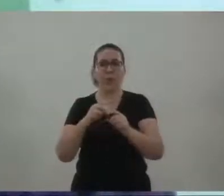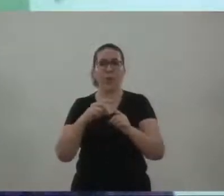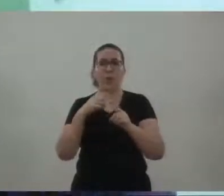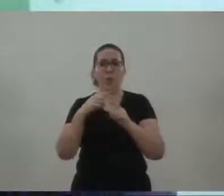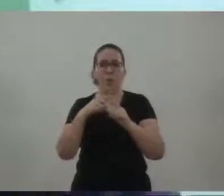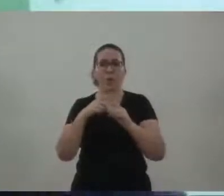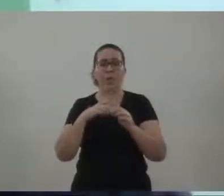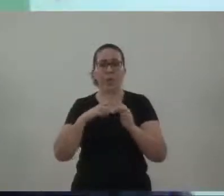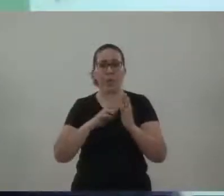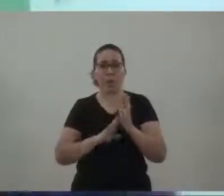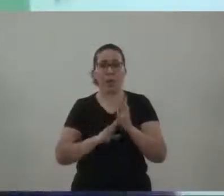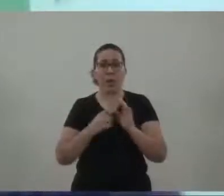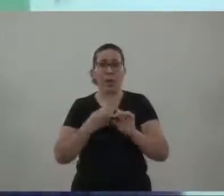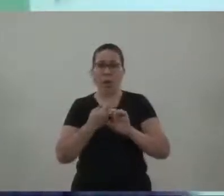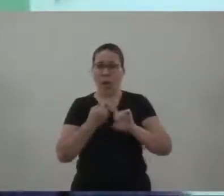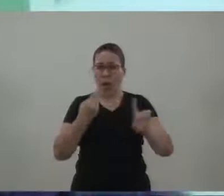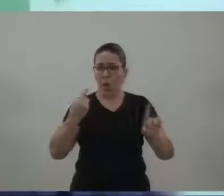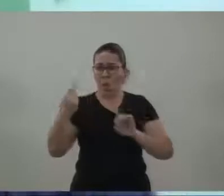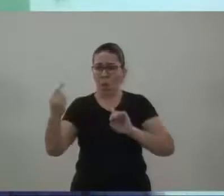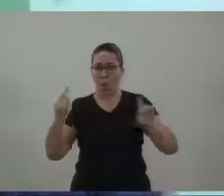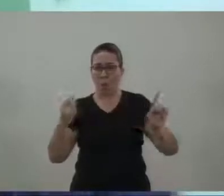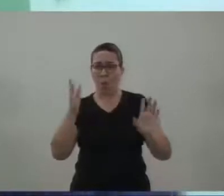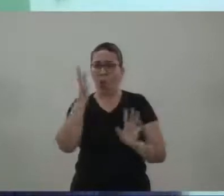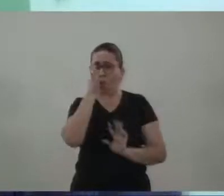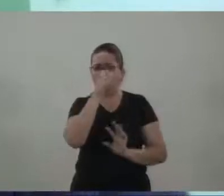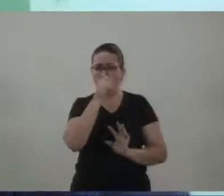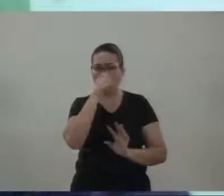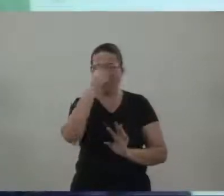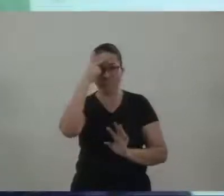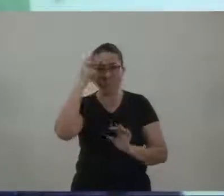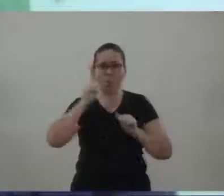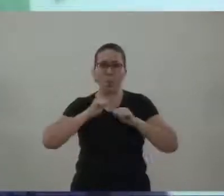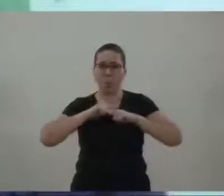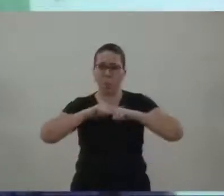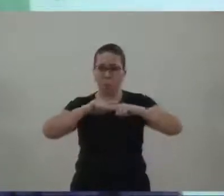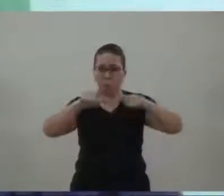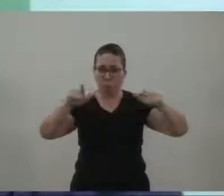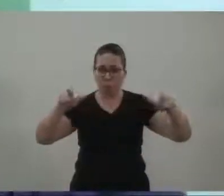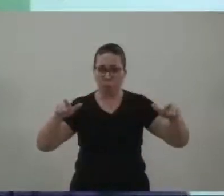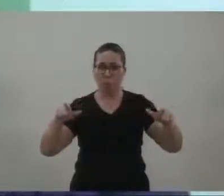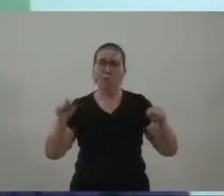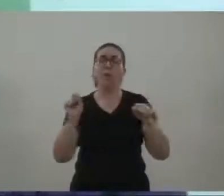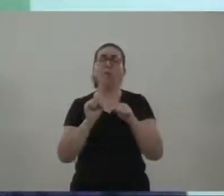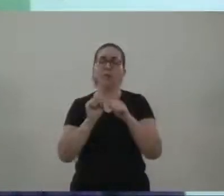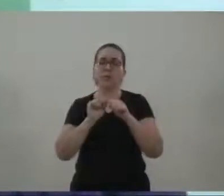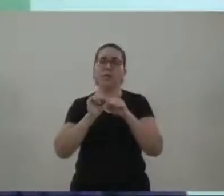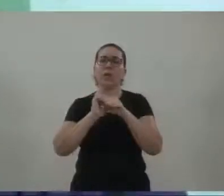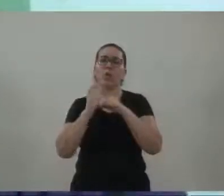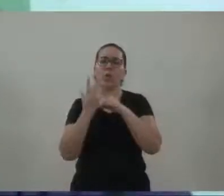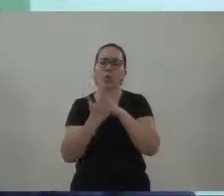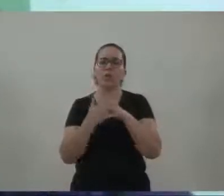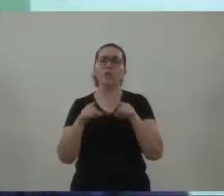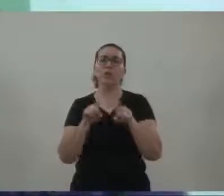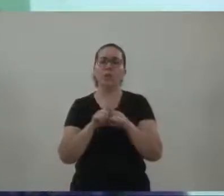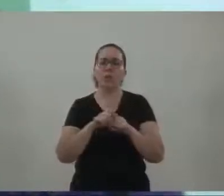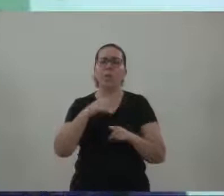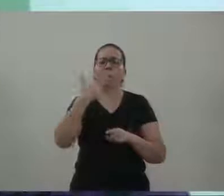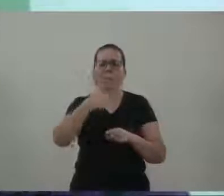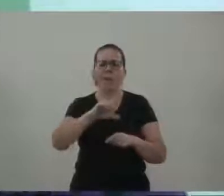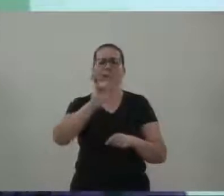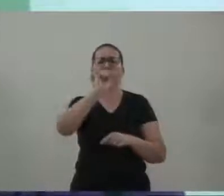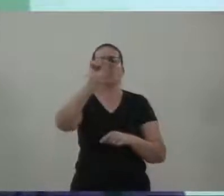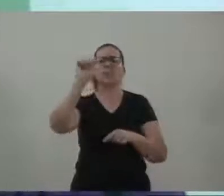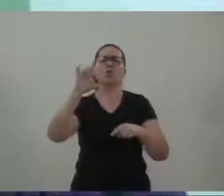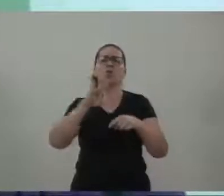aumentarem ou diminuir o distanciamento, aumentar a saída das pessoas na rua, vai fazer, além do Covid, o teste de outras infecções e